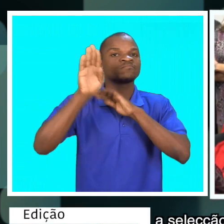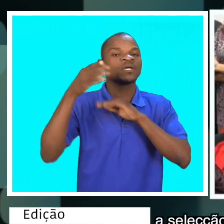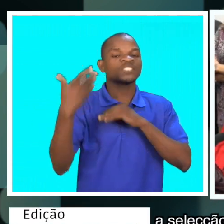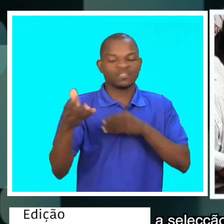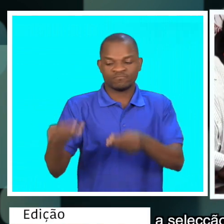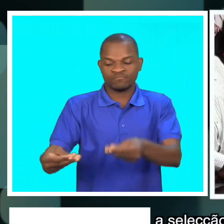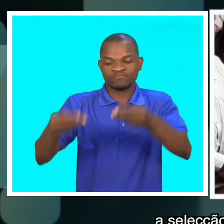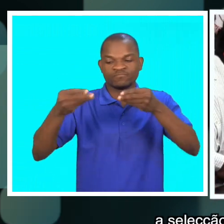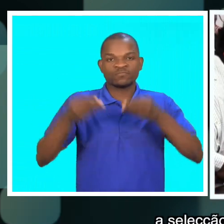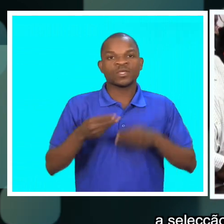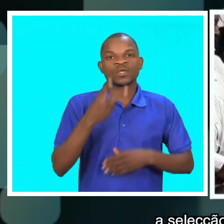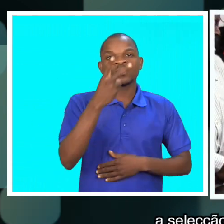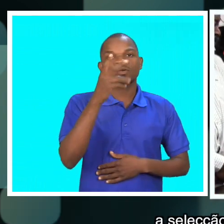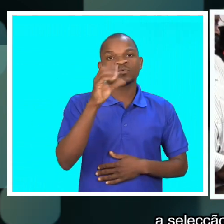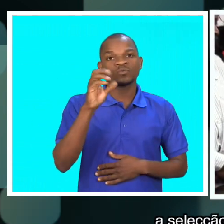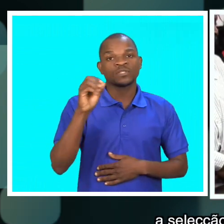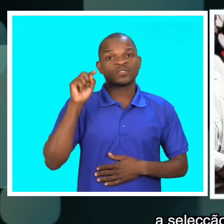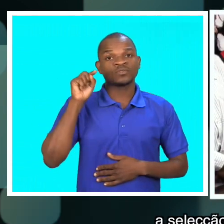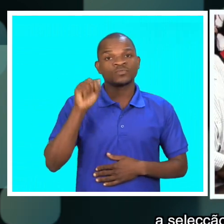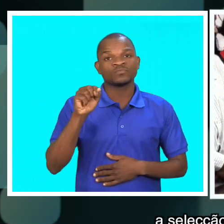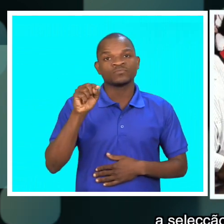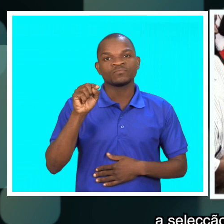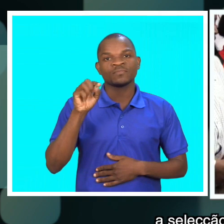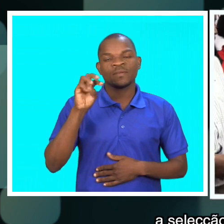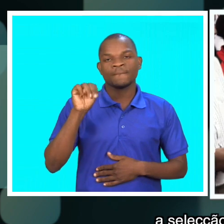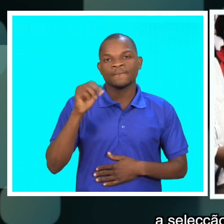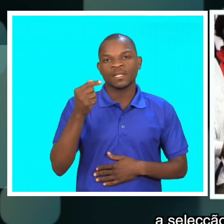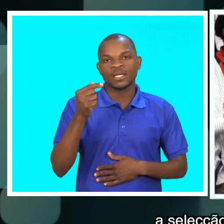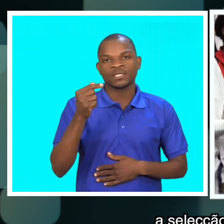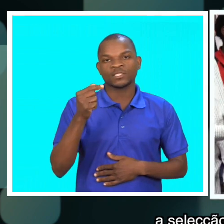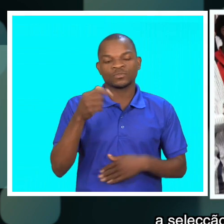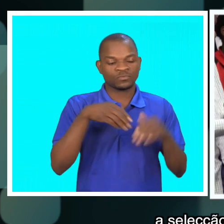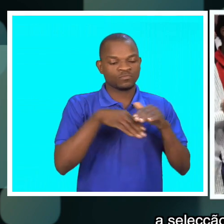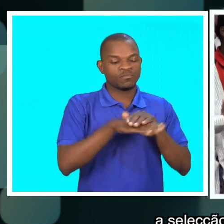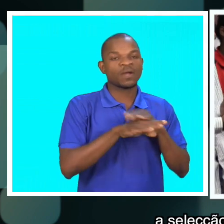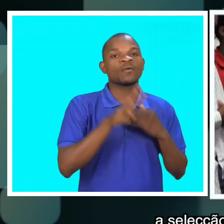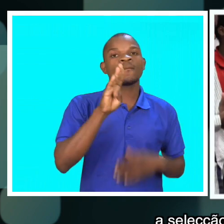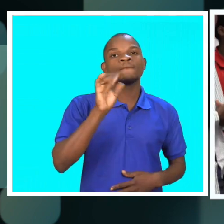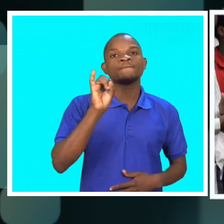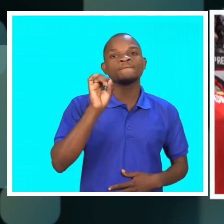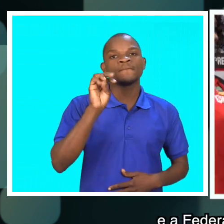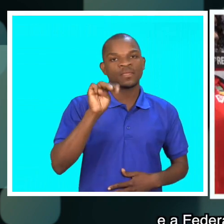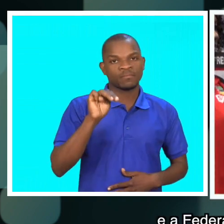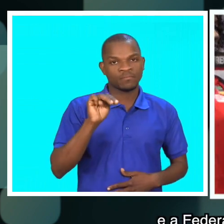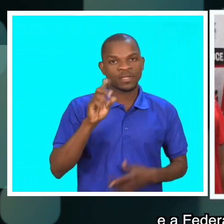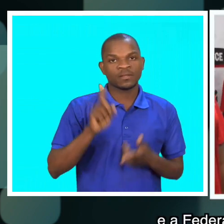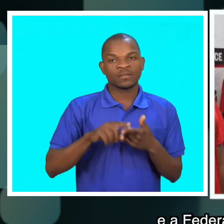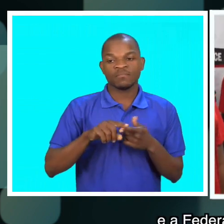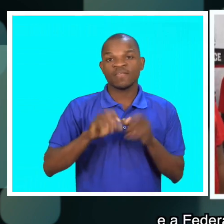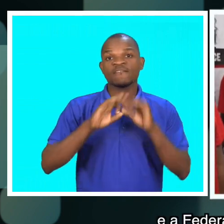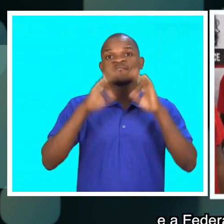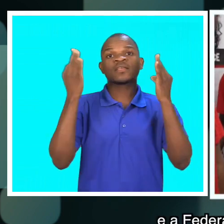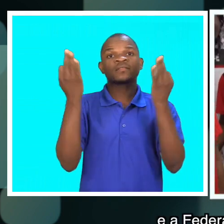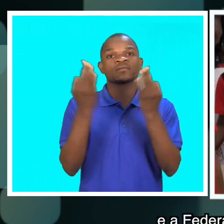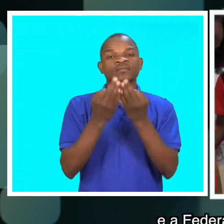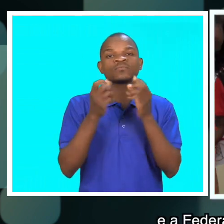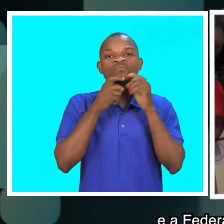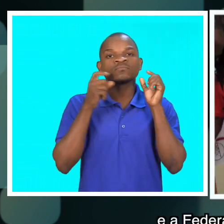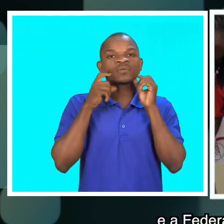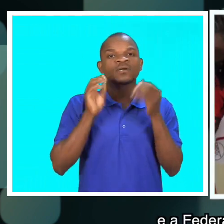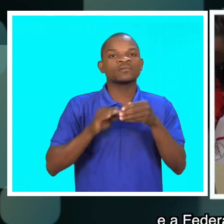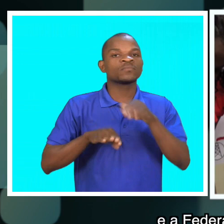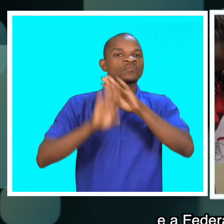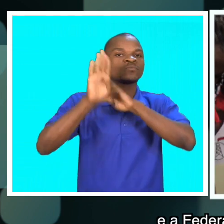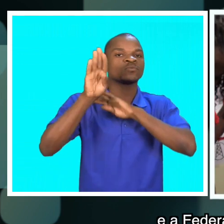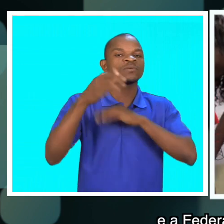a seleção nacional recebeu 200 mil meticais do Milênio Pim e a Federação Moçambicana